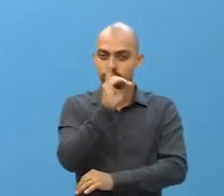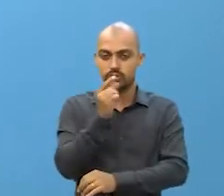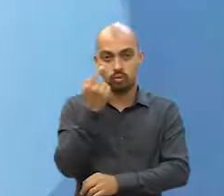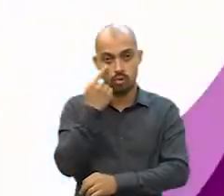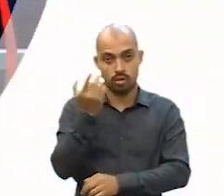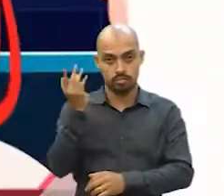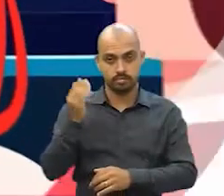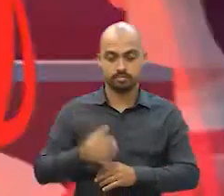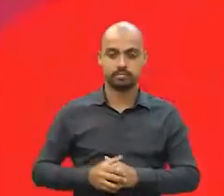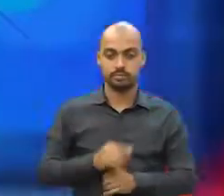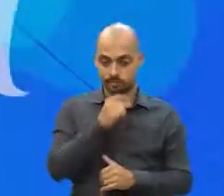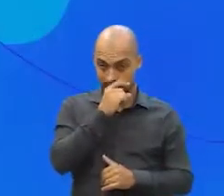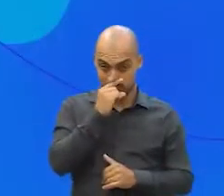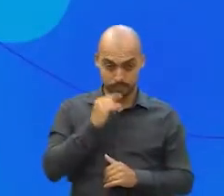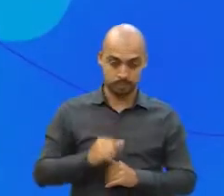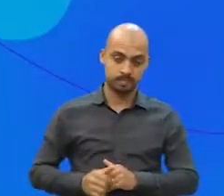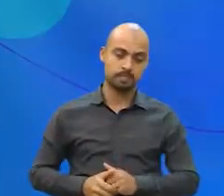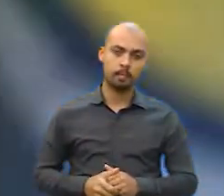só.